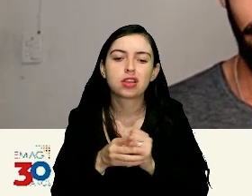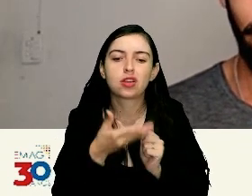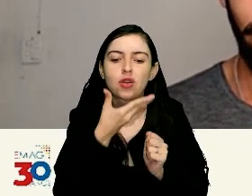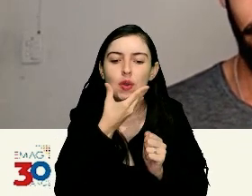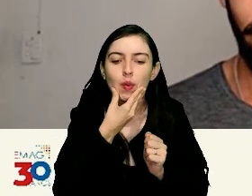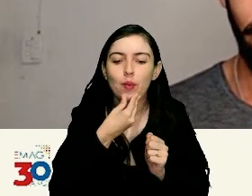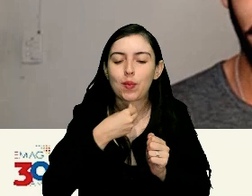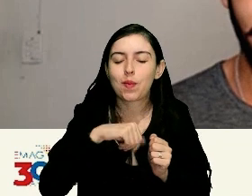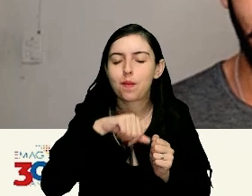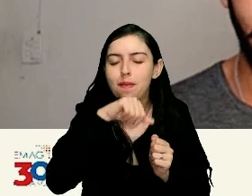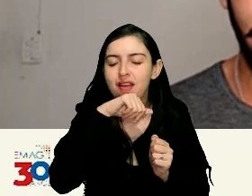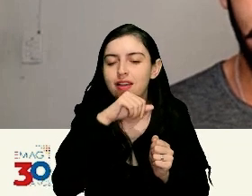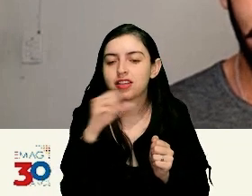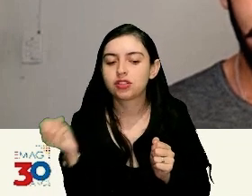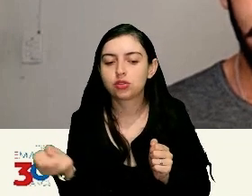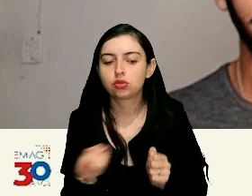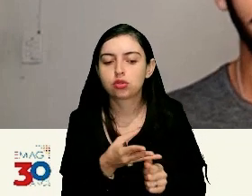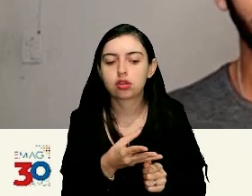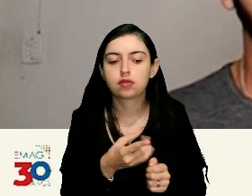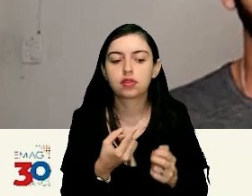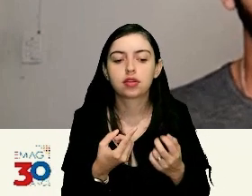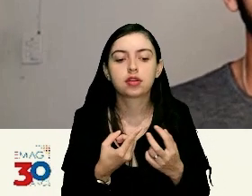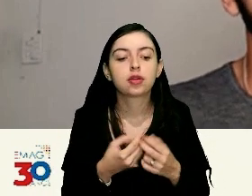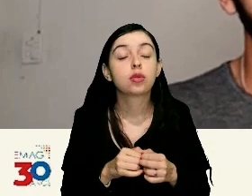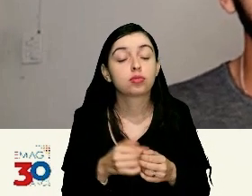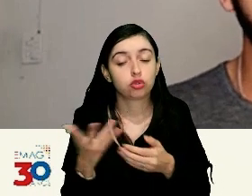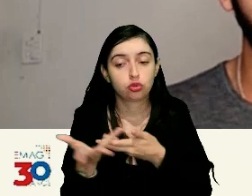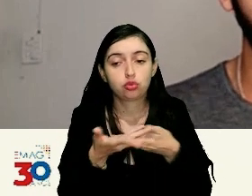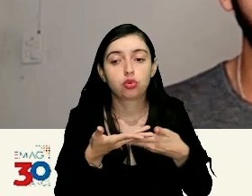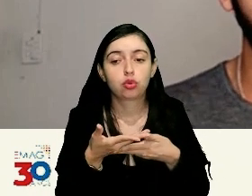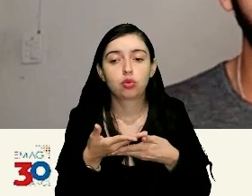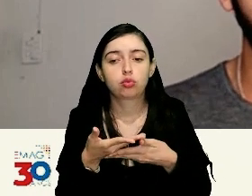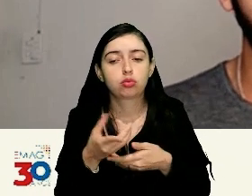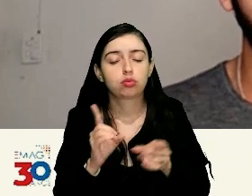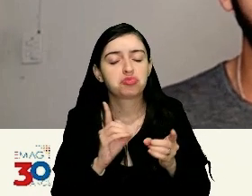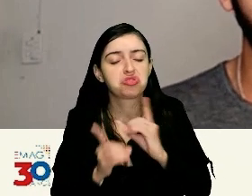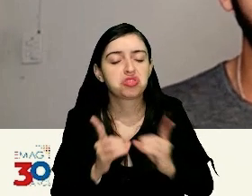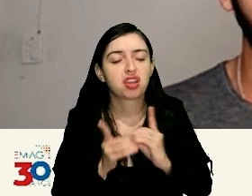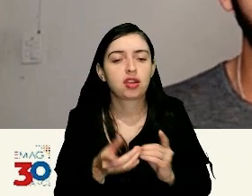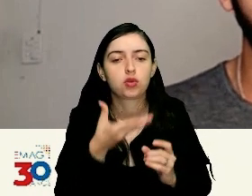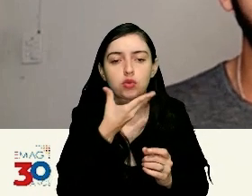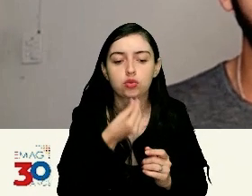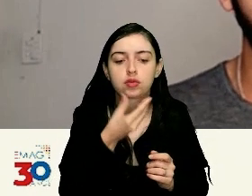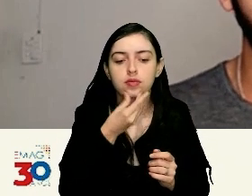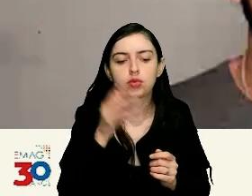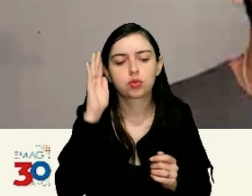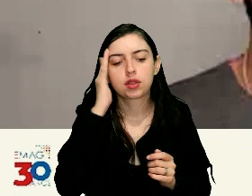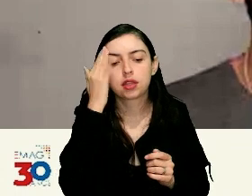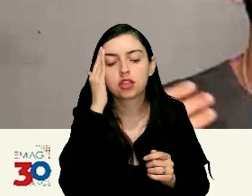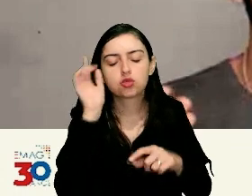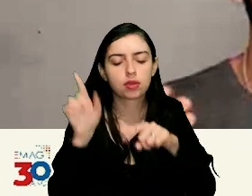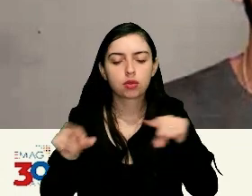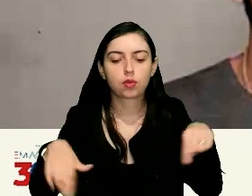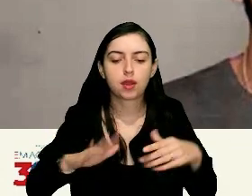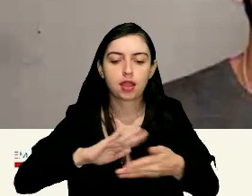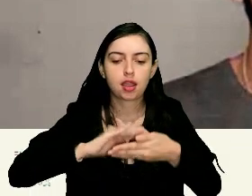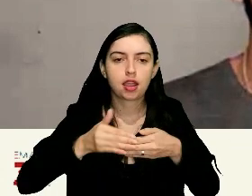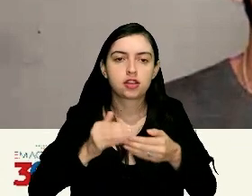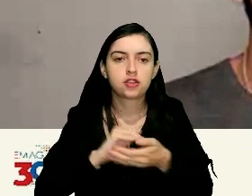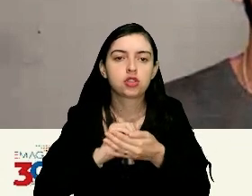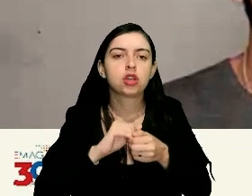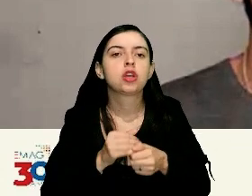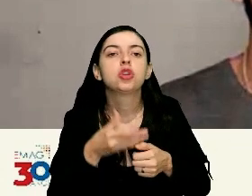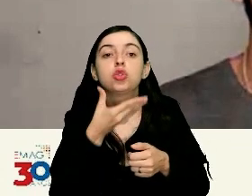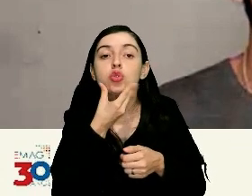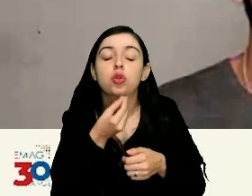que eu produzo junto ao Papo de Homem, e ele traz justamente esse entendimento da caixa do homem, né, que o Leandro falou perfeitamente, algumas características que